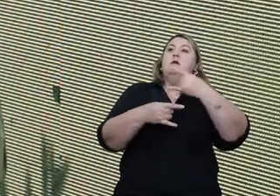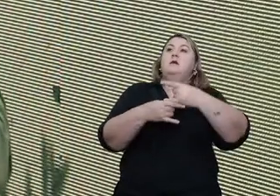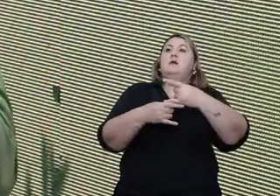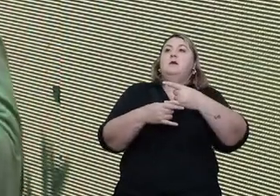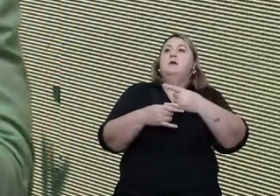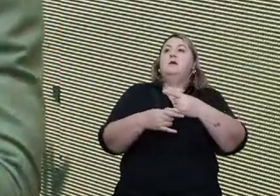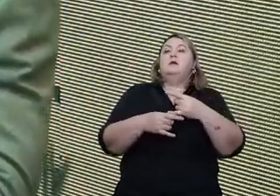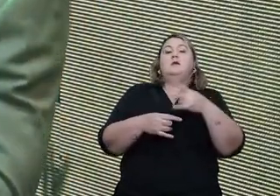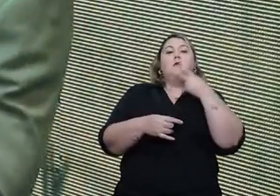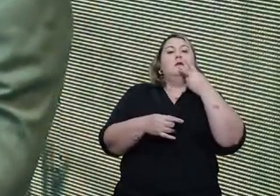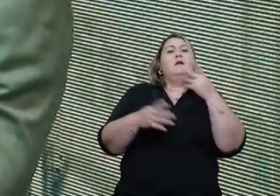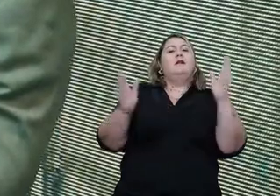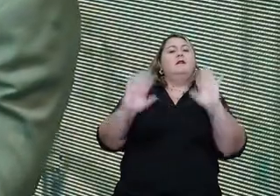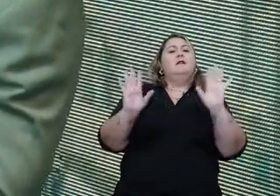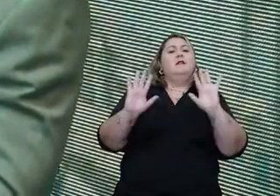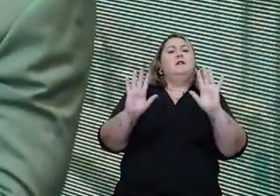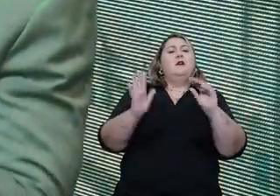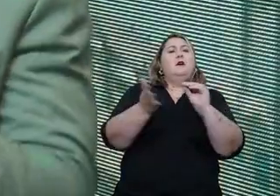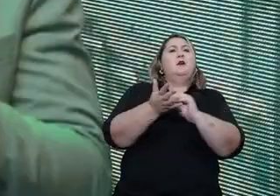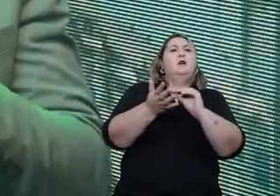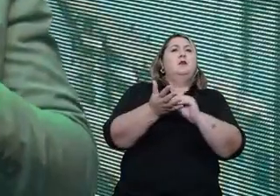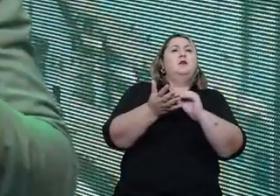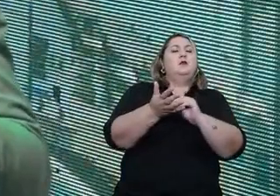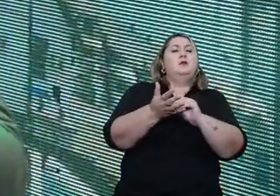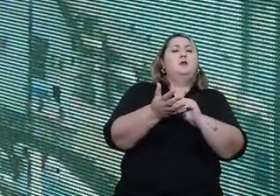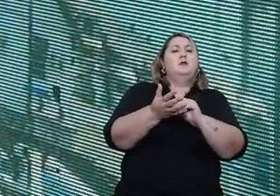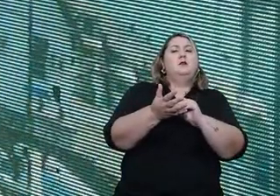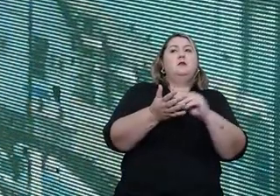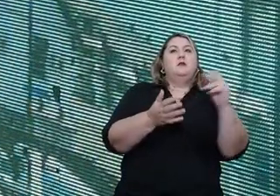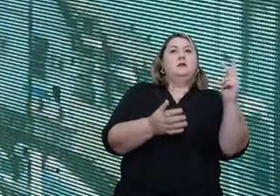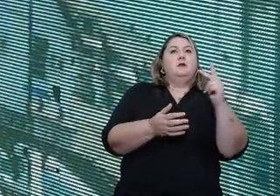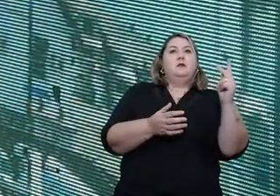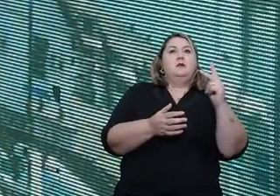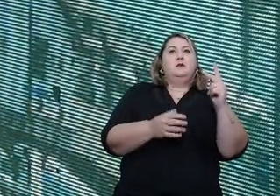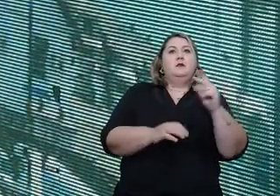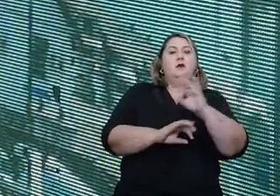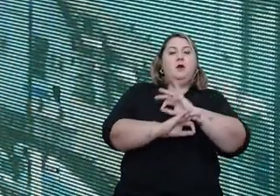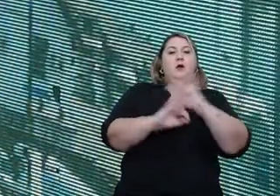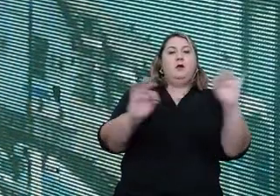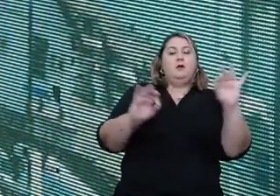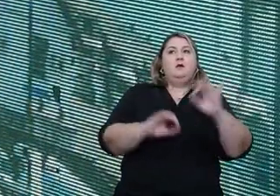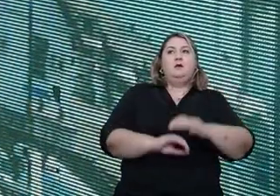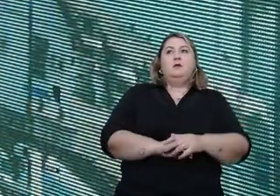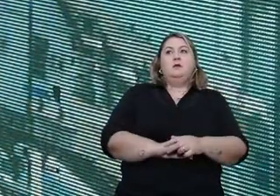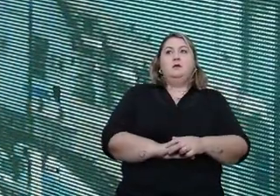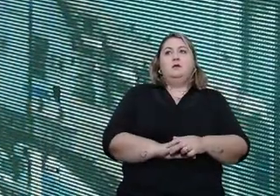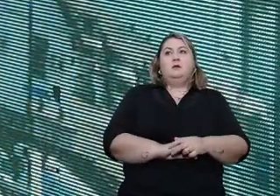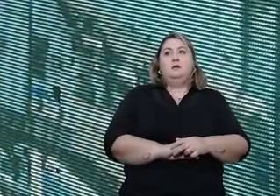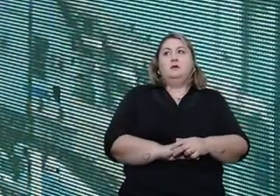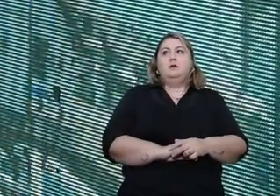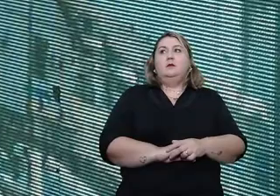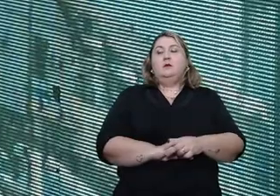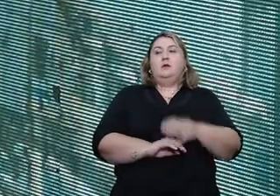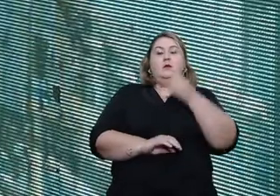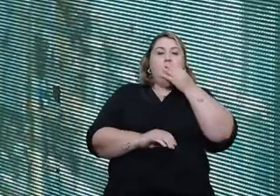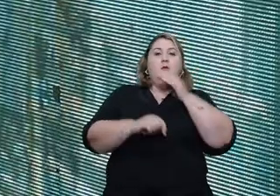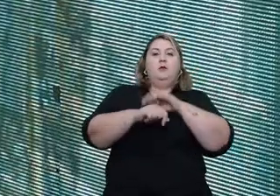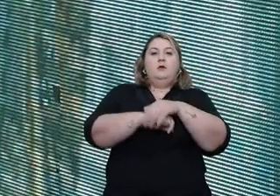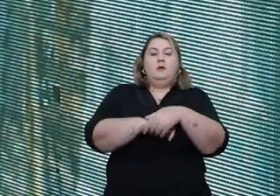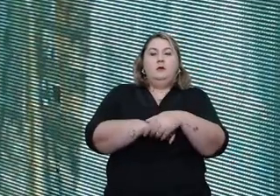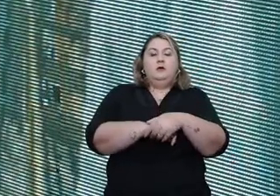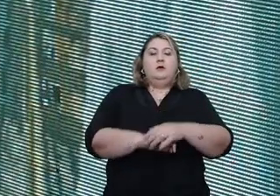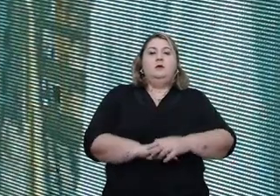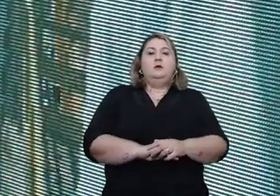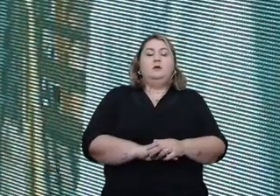me despedir aqui do chat, e aí eu deixo a última seleção para essa dupla maravilhosa, essa banda incrível aqui. Um beijo e boa noite para o Eduardo,